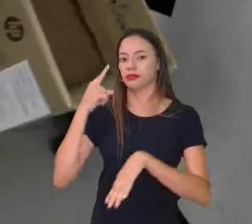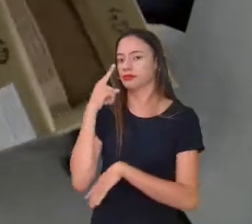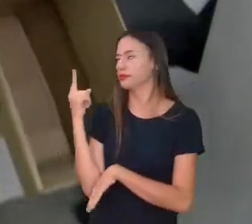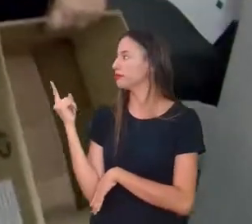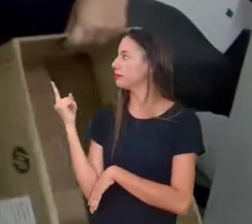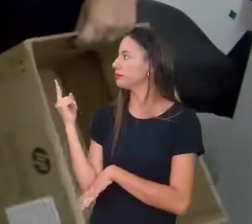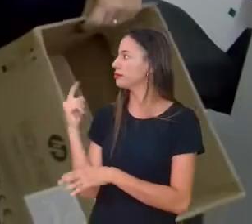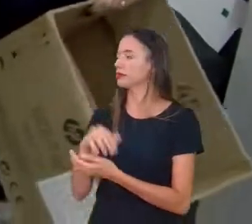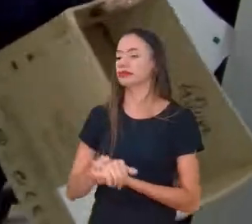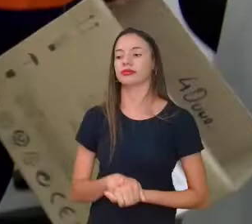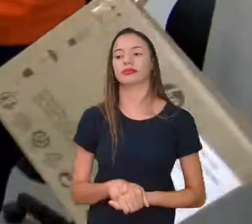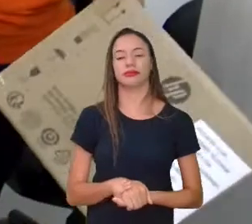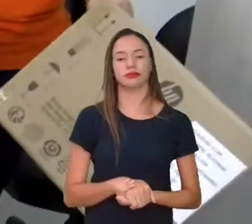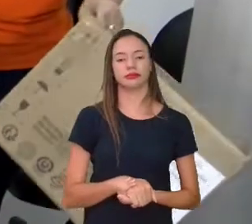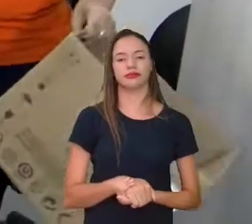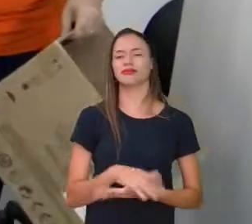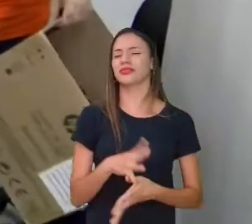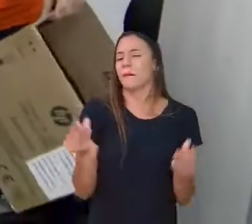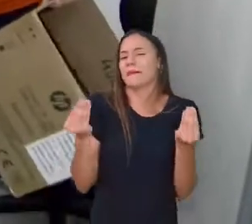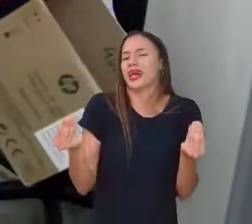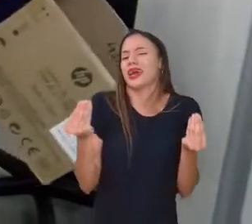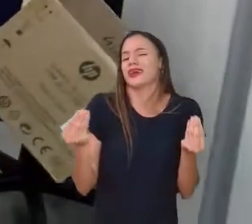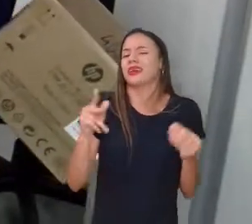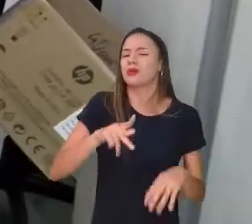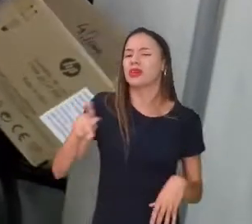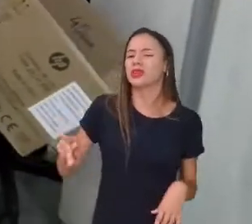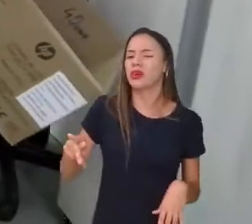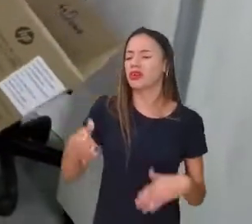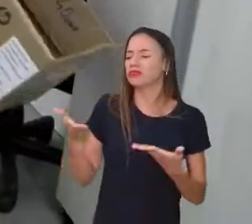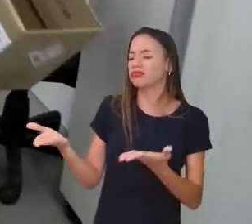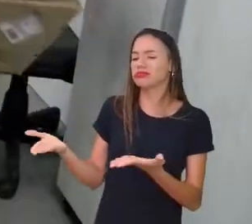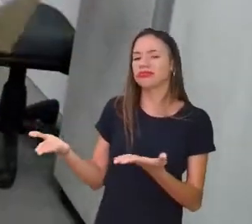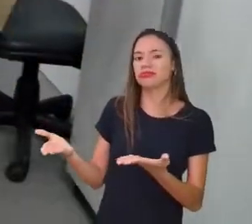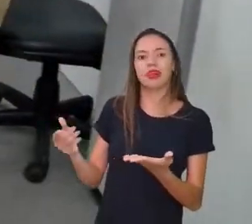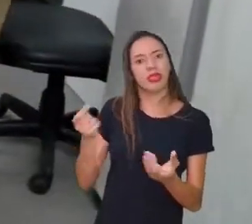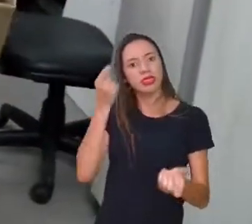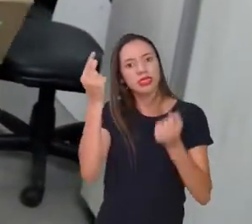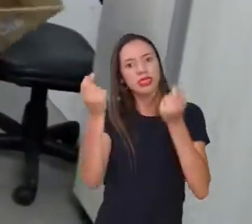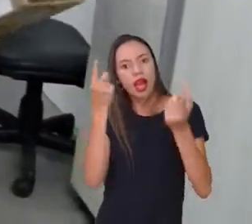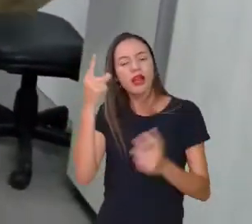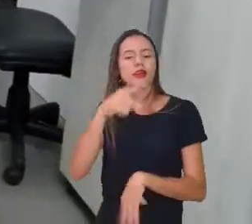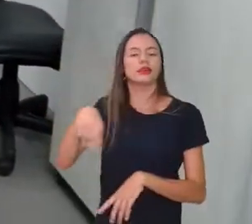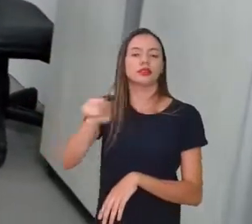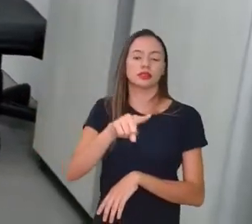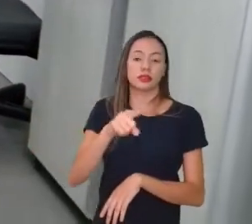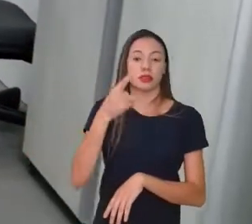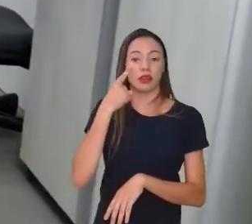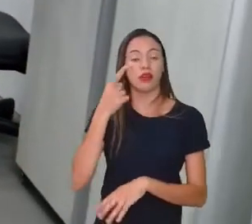mostra aqui. E aí, para que isso aqui, professora? Para dar umas ideias. Eu quero que vocês